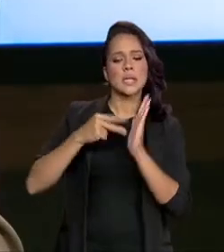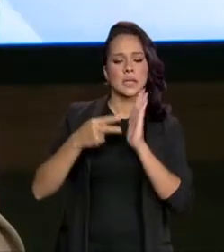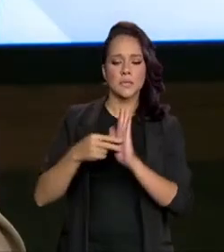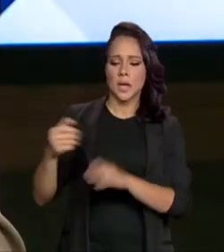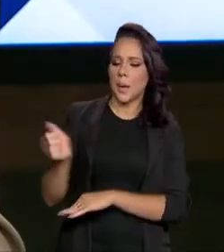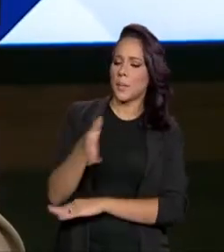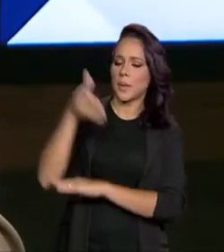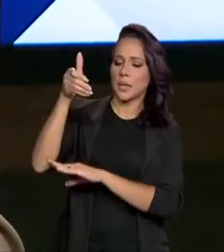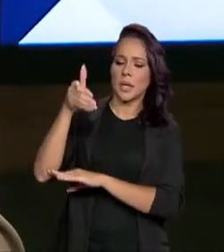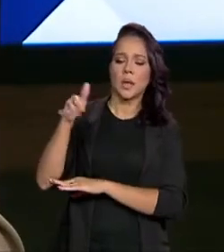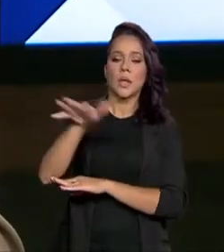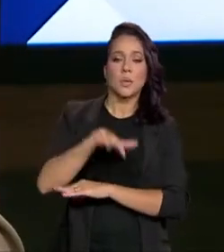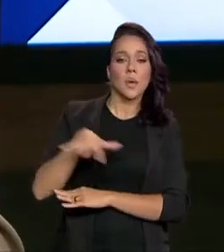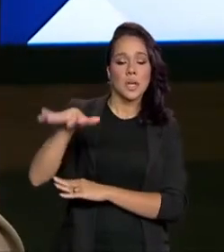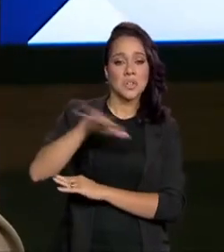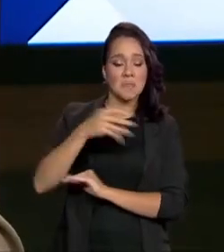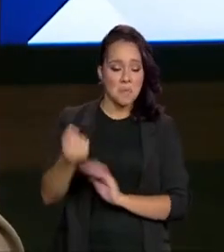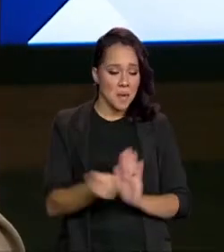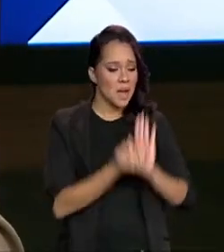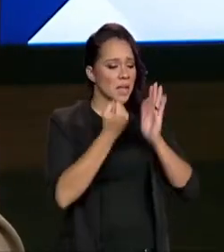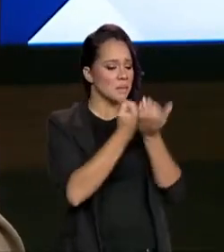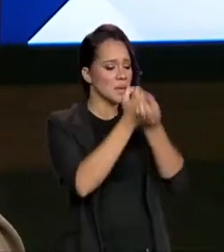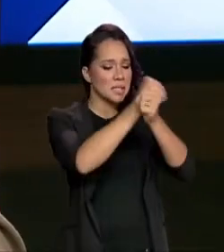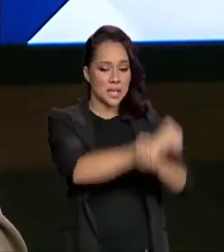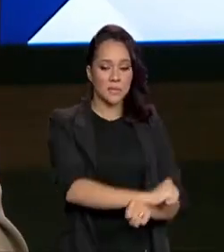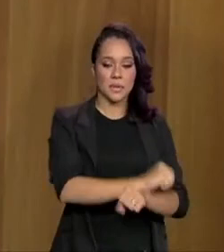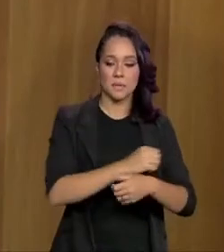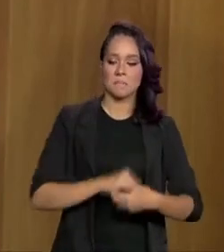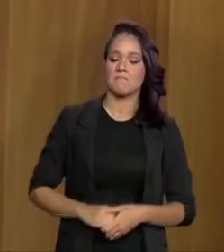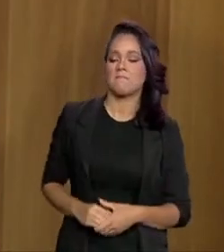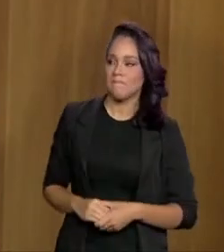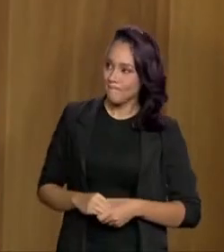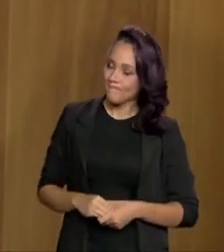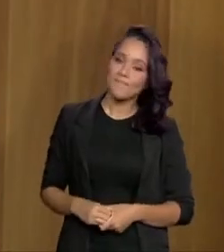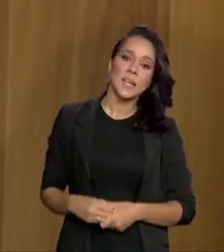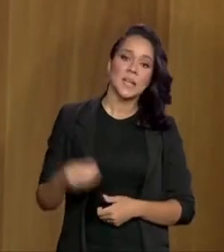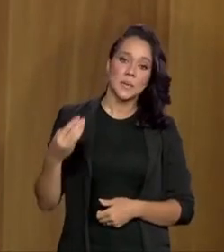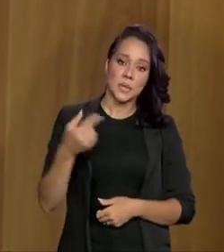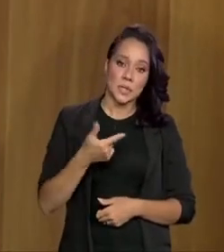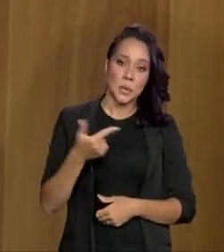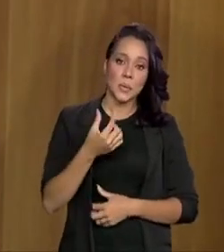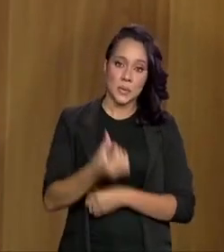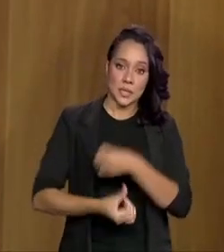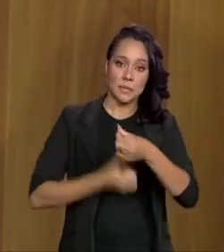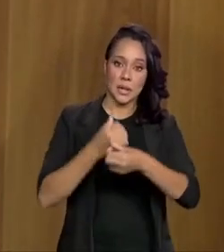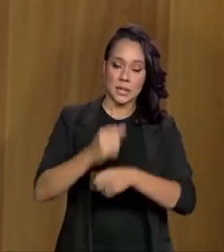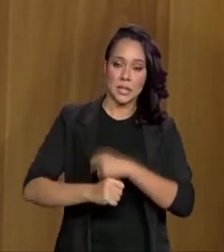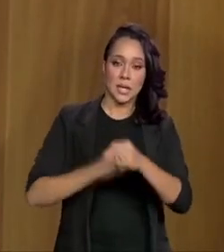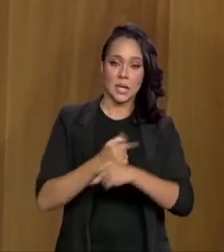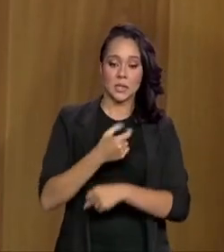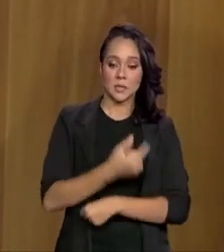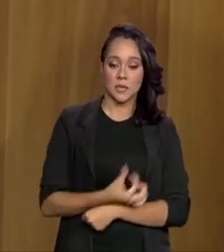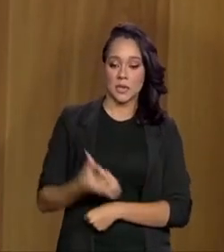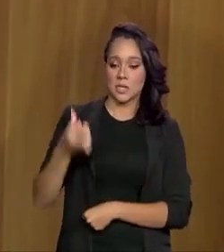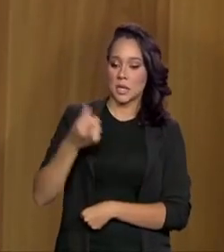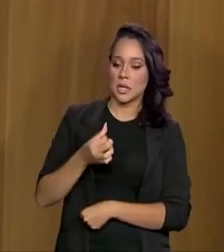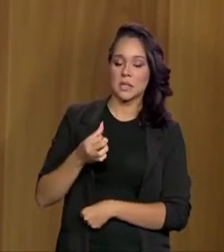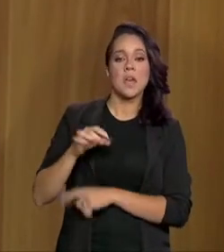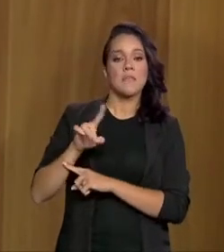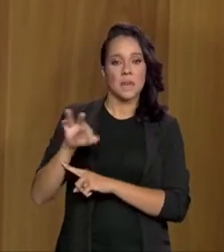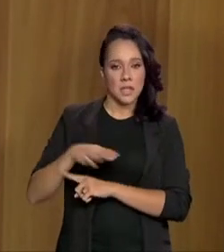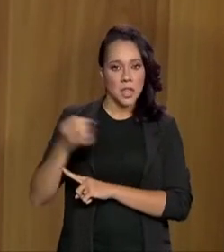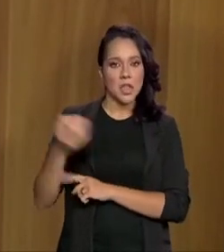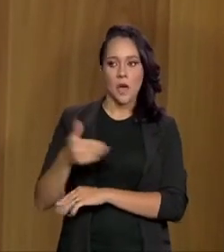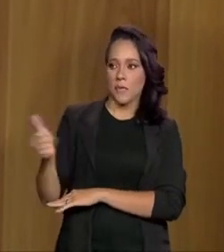da bandeira em uma região que ficou marcada pela escravidão. Miguelzinho, e no segundo semestre de 2023, o mar terá nova